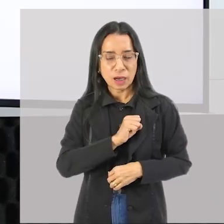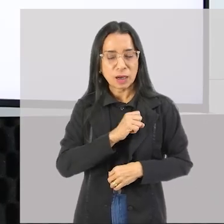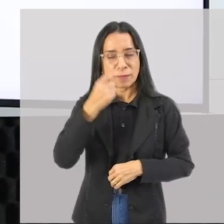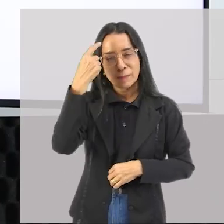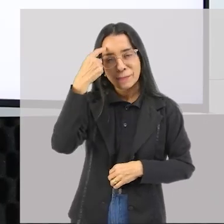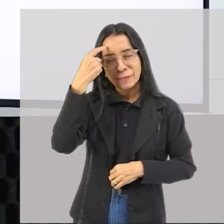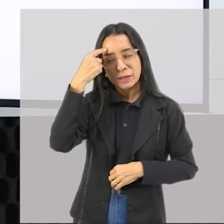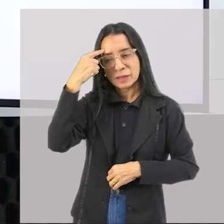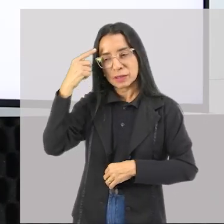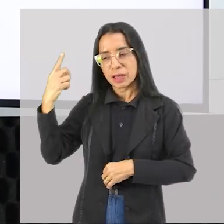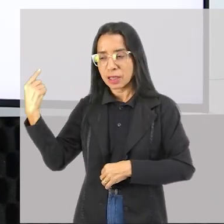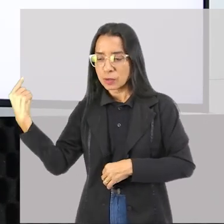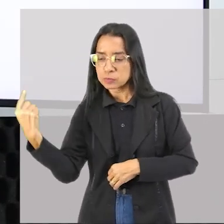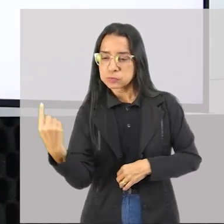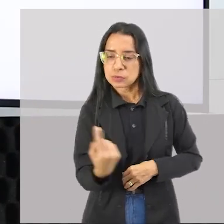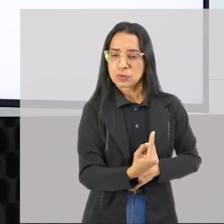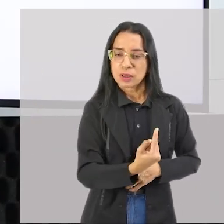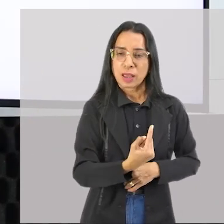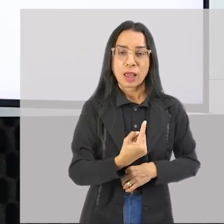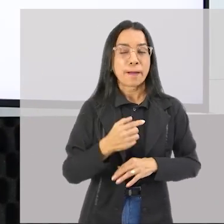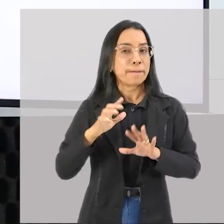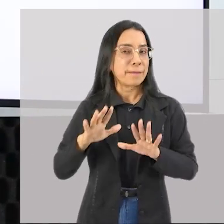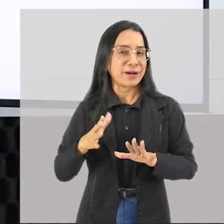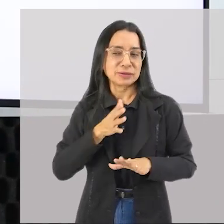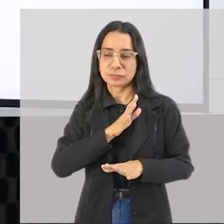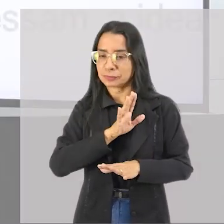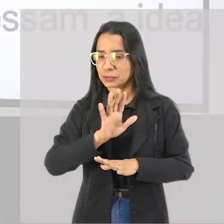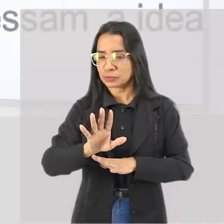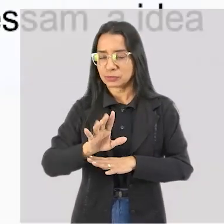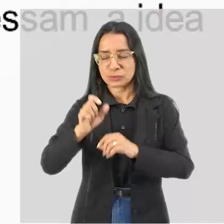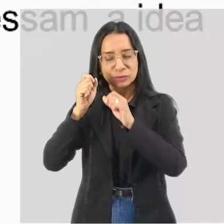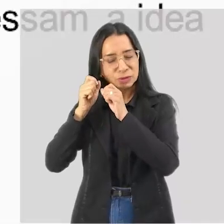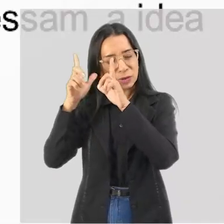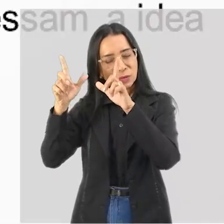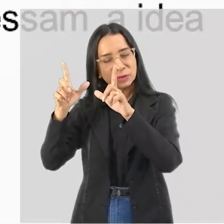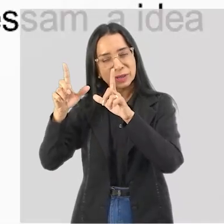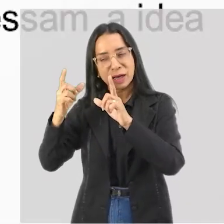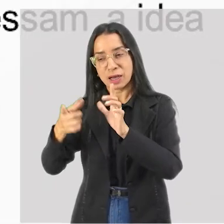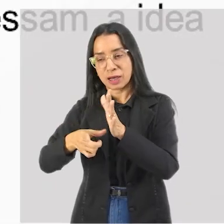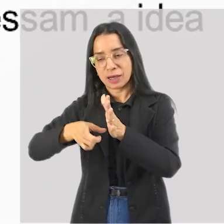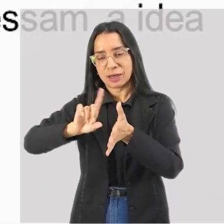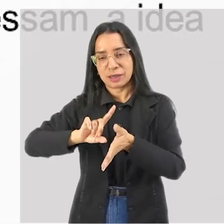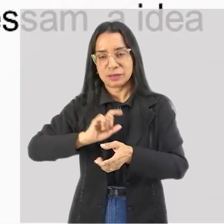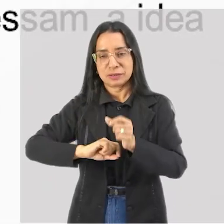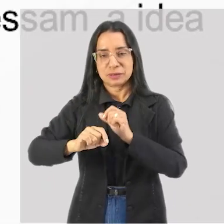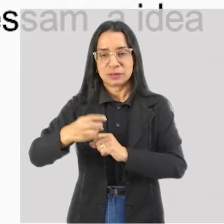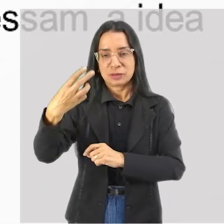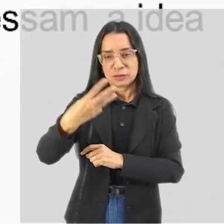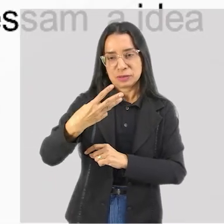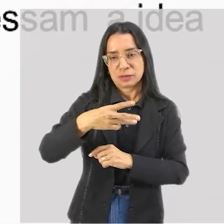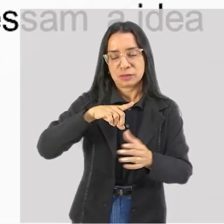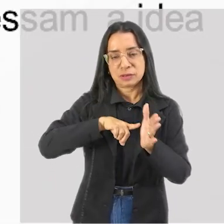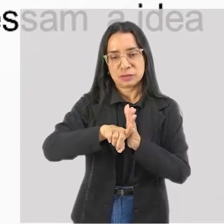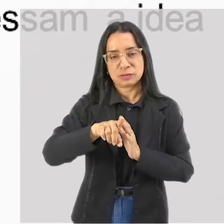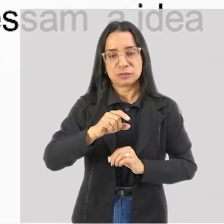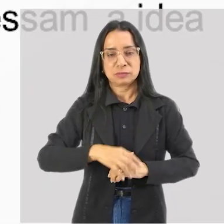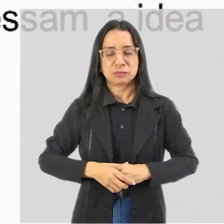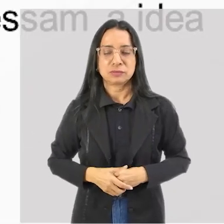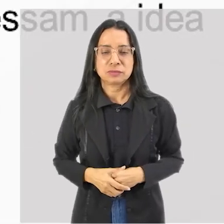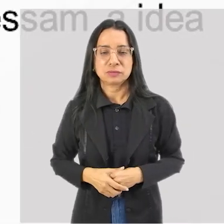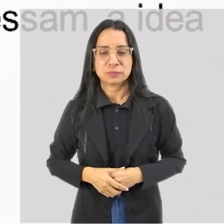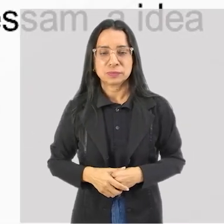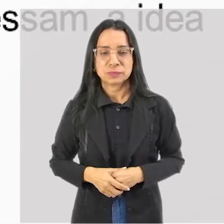de correr, mas ela odeia acordar cedo. Terceira questão, tem um fragmento de texto aqui, duas